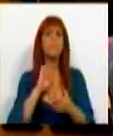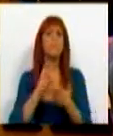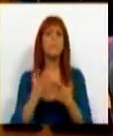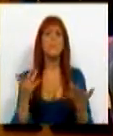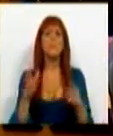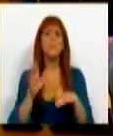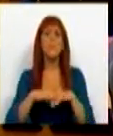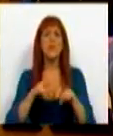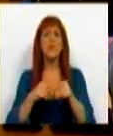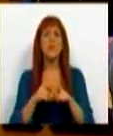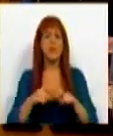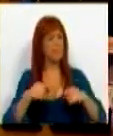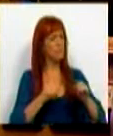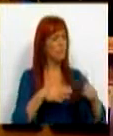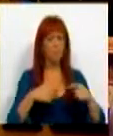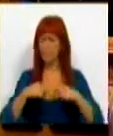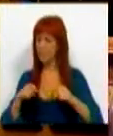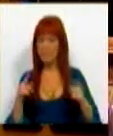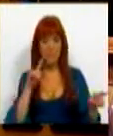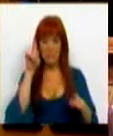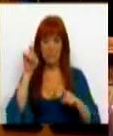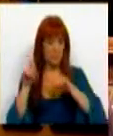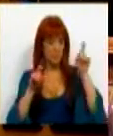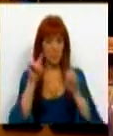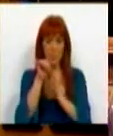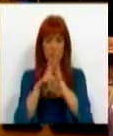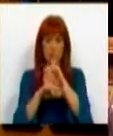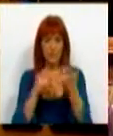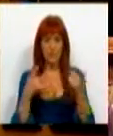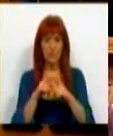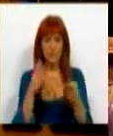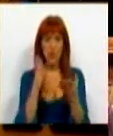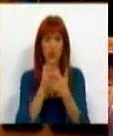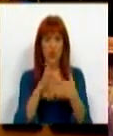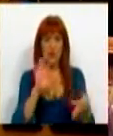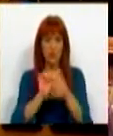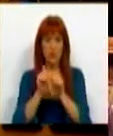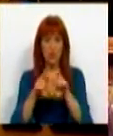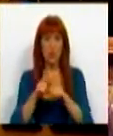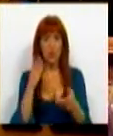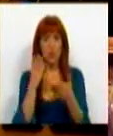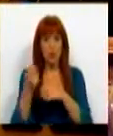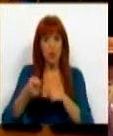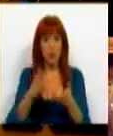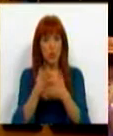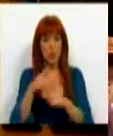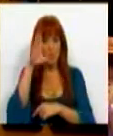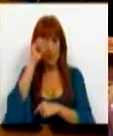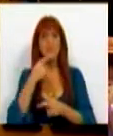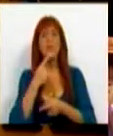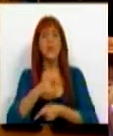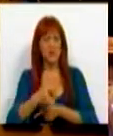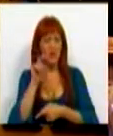último, e quanto às iniciativas, quanto às questões do Estatuto do Estudante Atleta e o Seguro Escolar, o Governo também deu